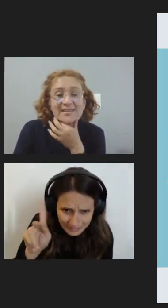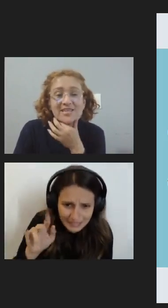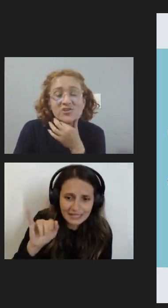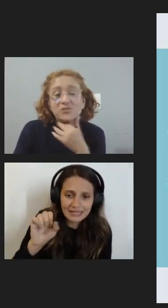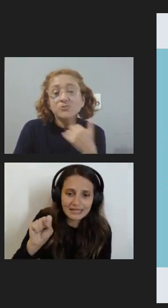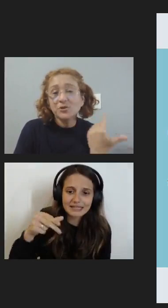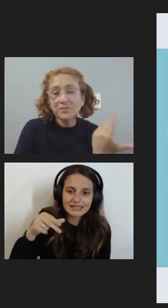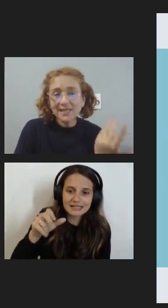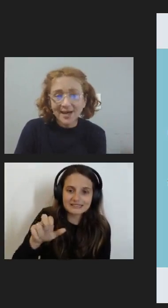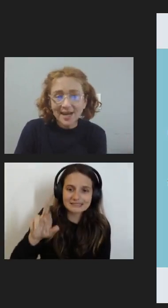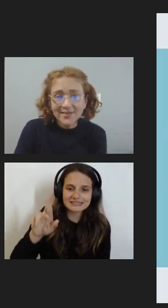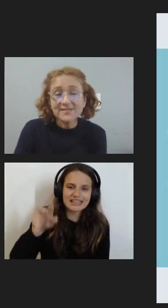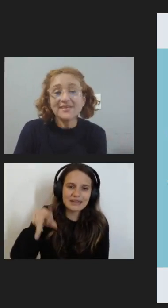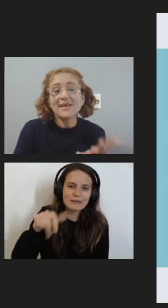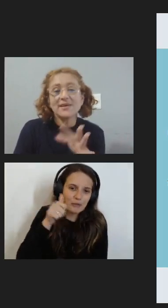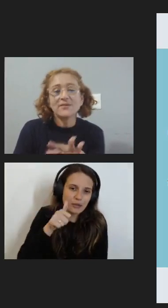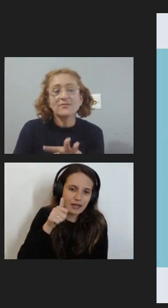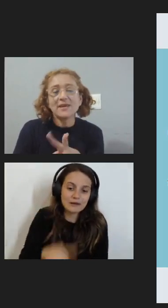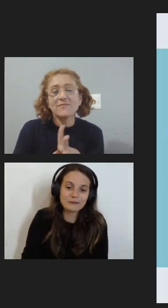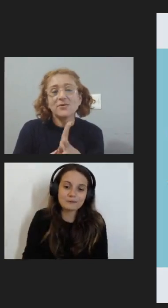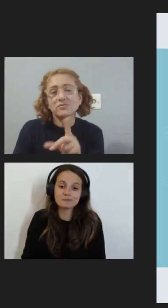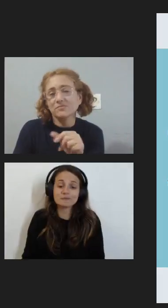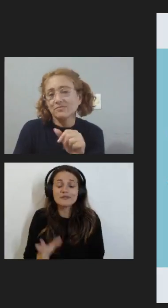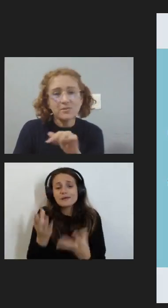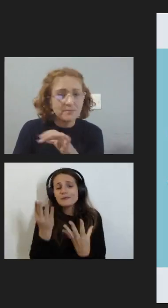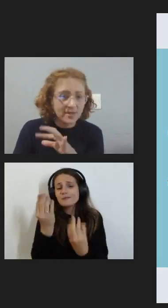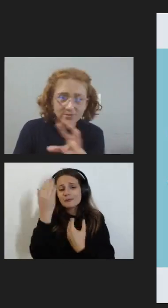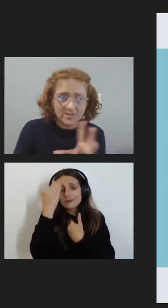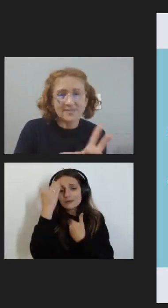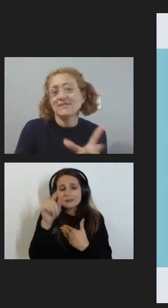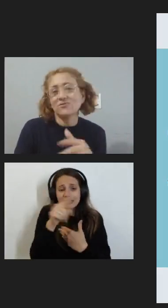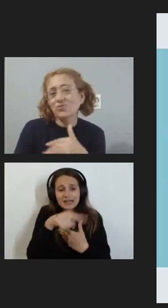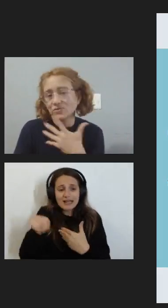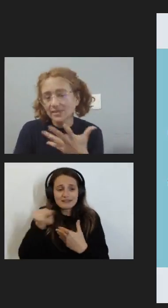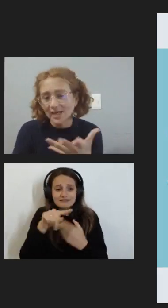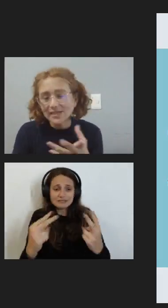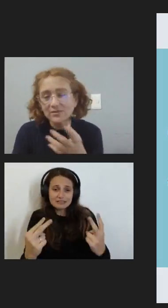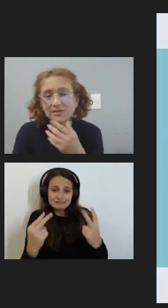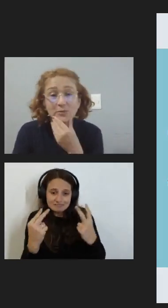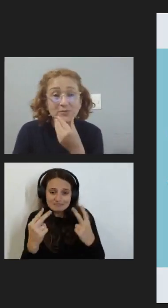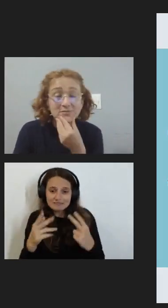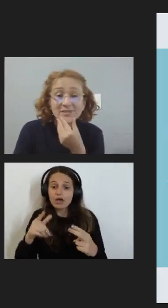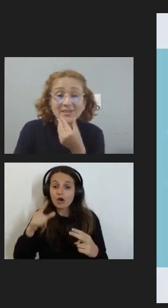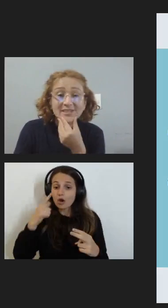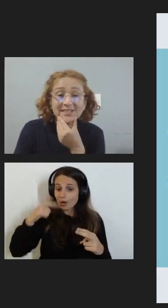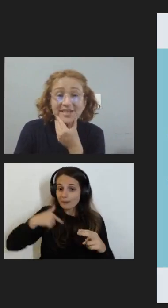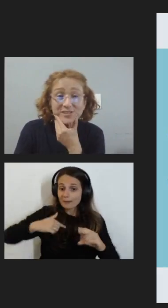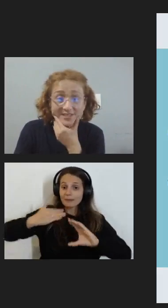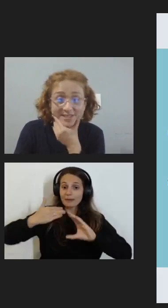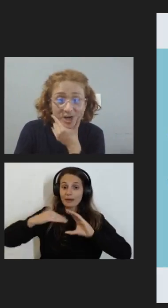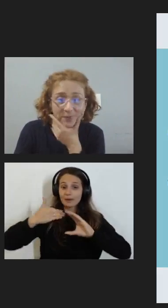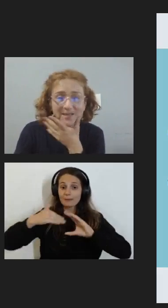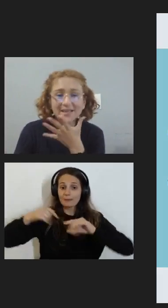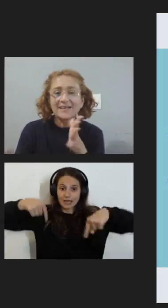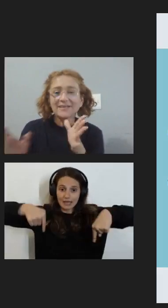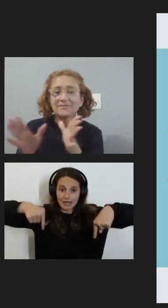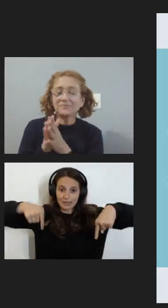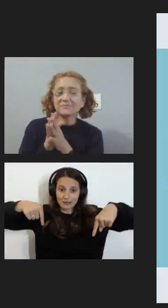aqui, gente, muito obrigada. Esse aqui é meu e-mail, se quiserem um contato, tá bom? Gratidão